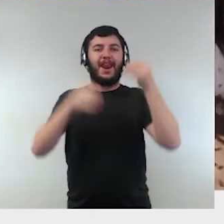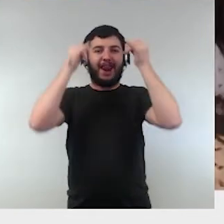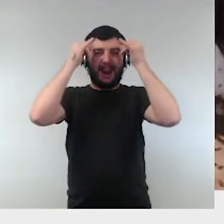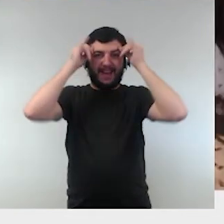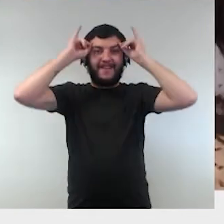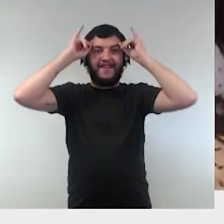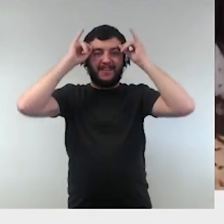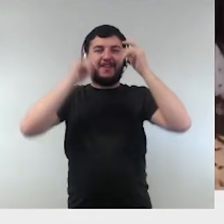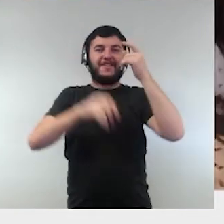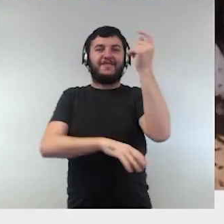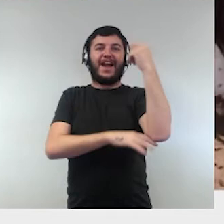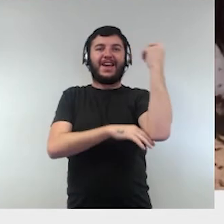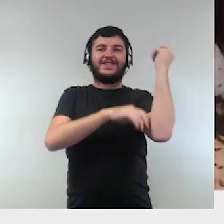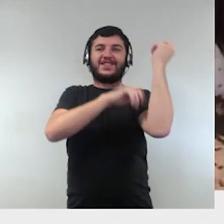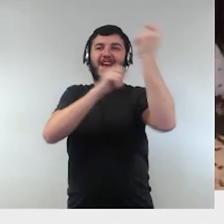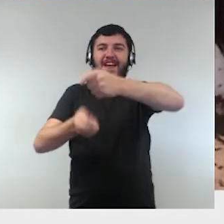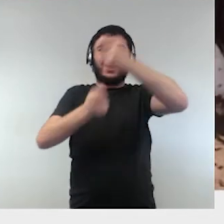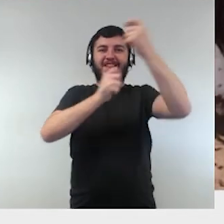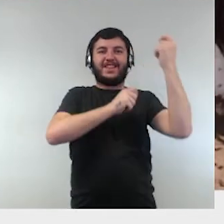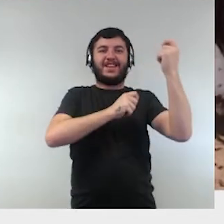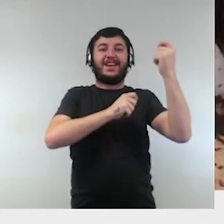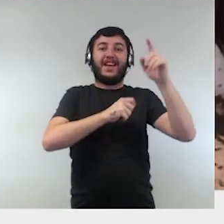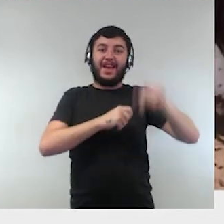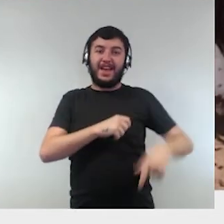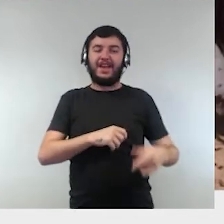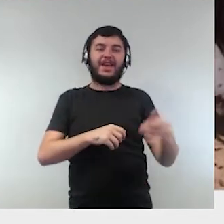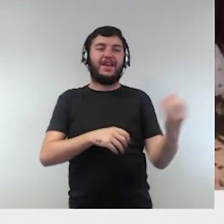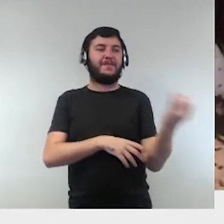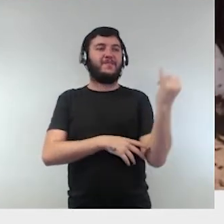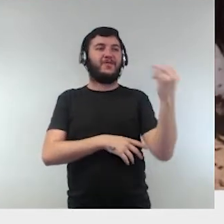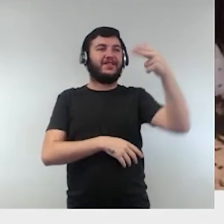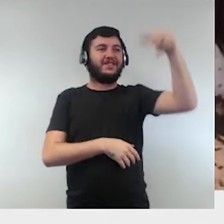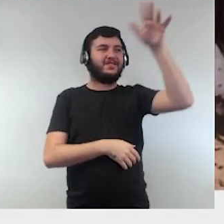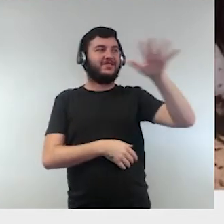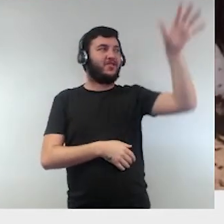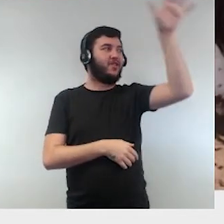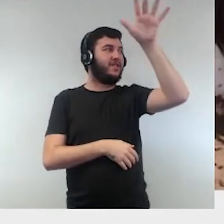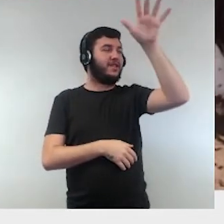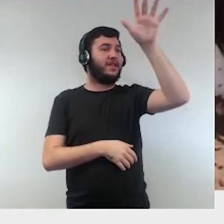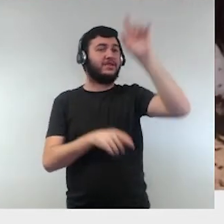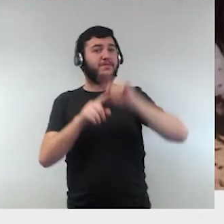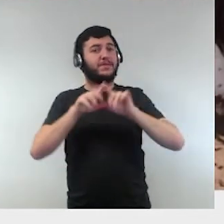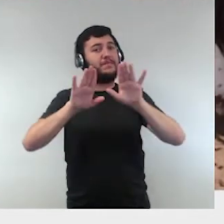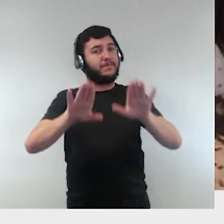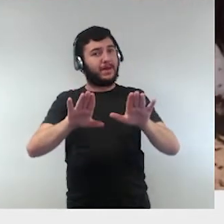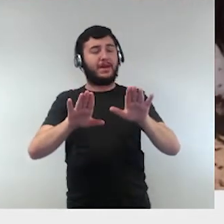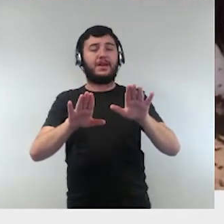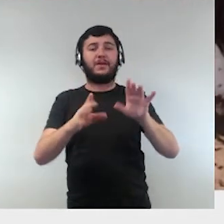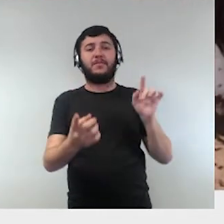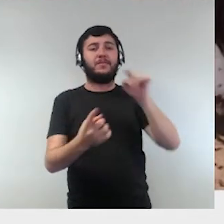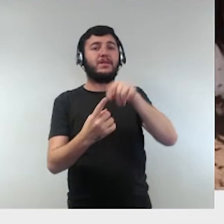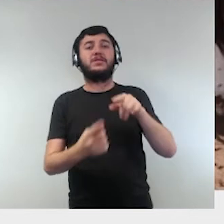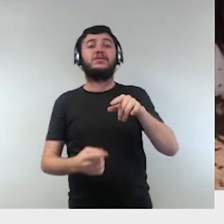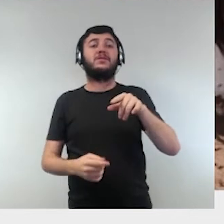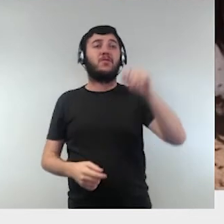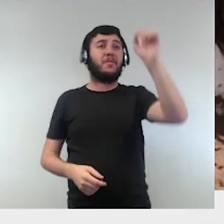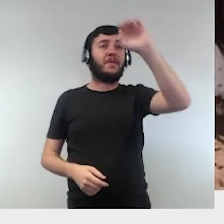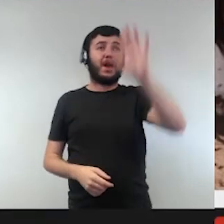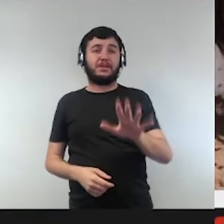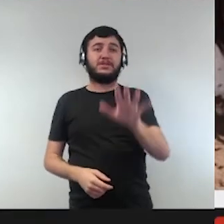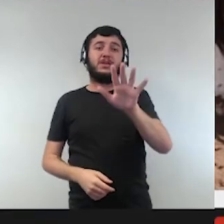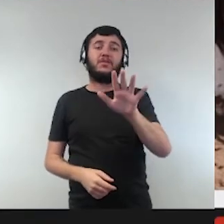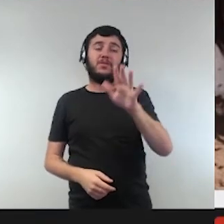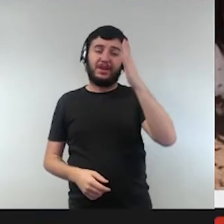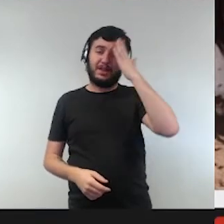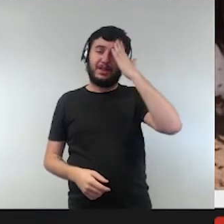coletividade do Nordeste, e que isso precisa ser bem posto, bem colocado, para que todo o Brasil entenda e compreenda que nós somos um país